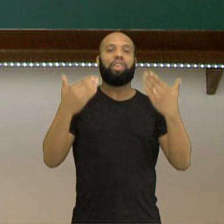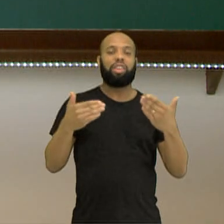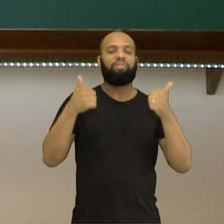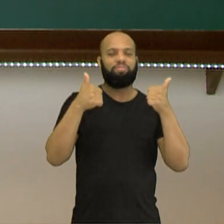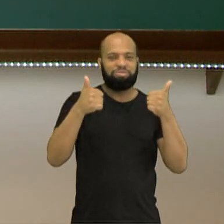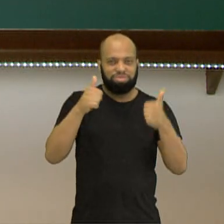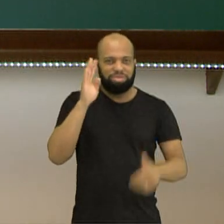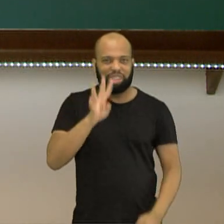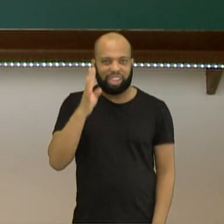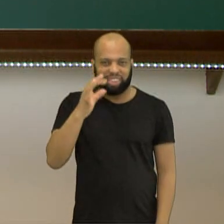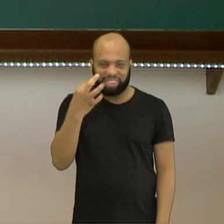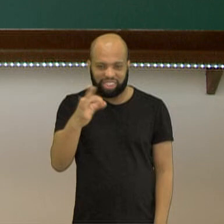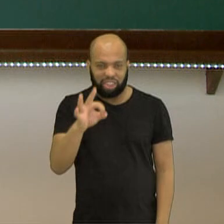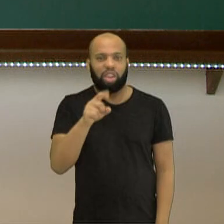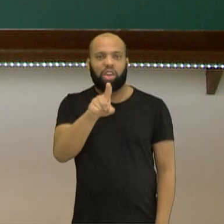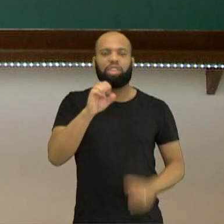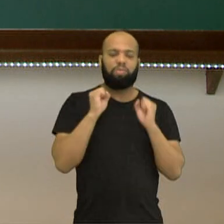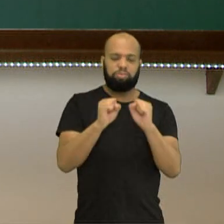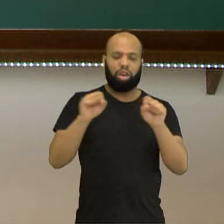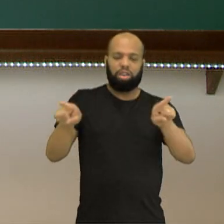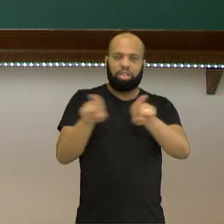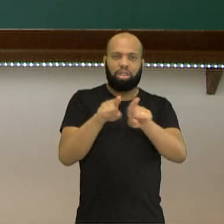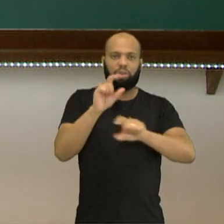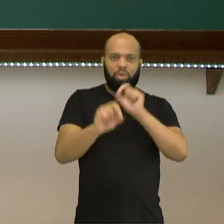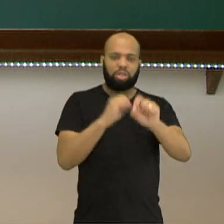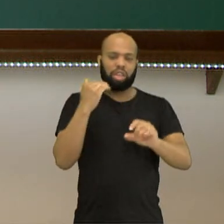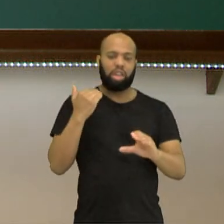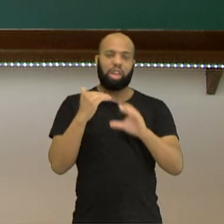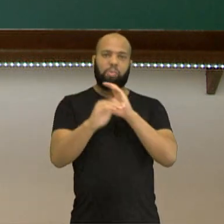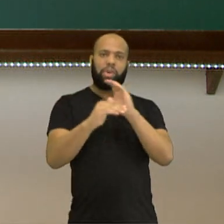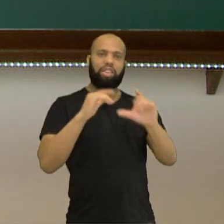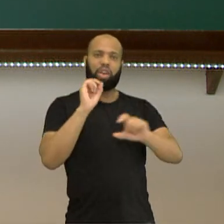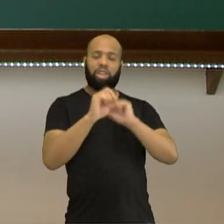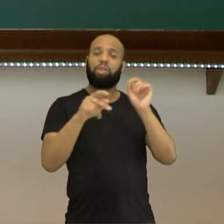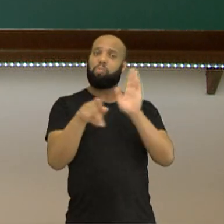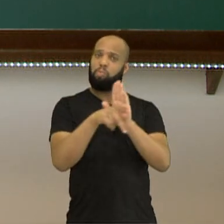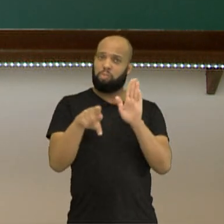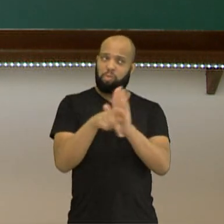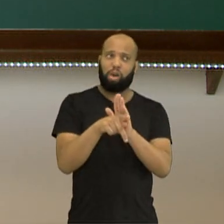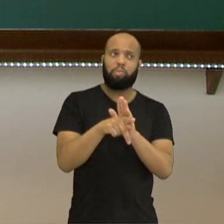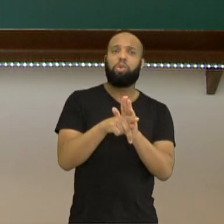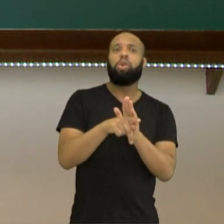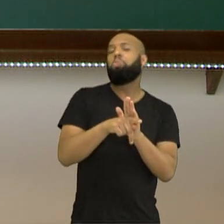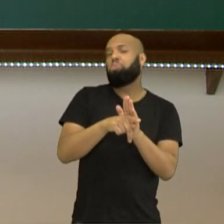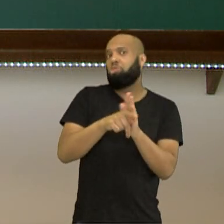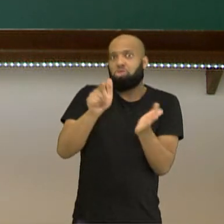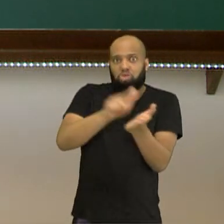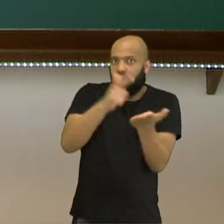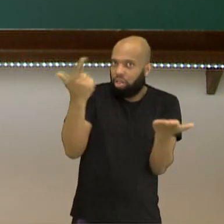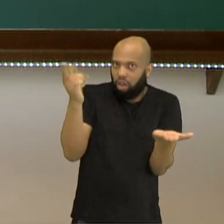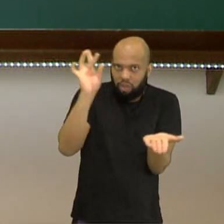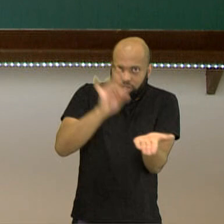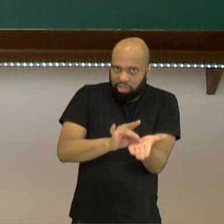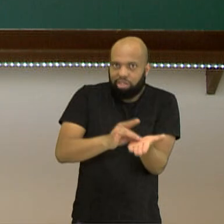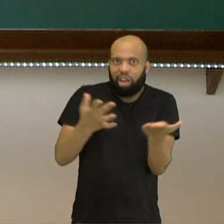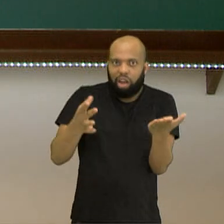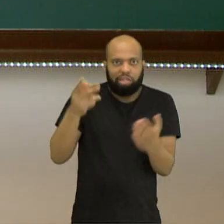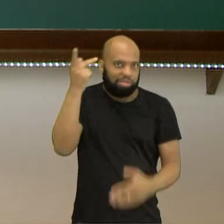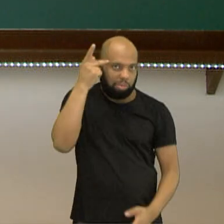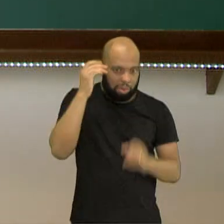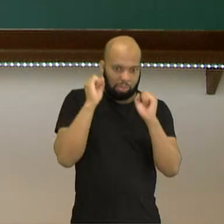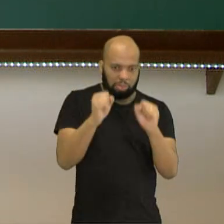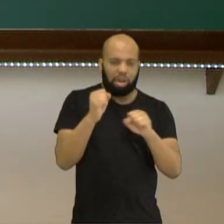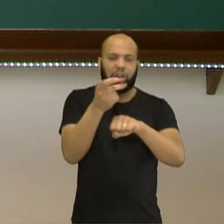muito legal, né? Você pode também enviar a Folha de São Paulo. Por que não? Procurar em